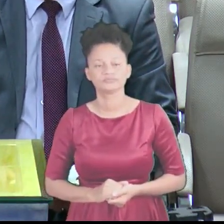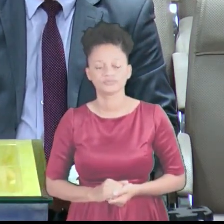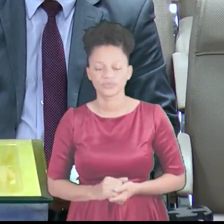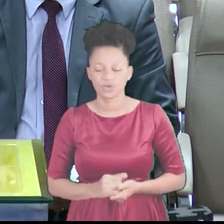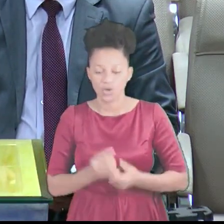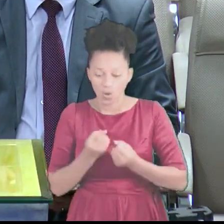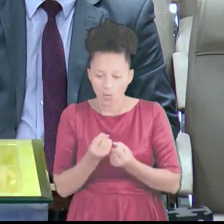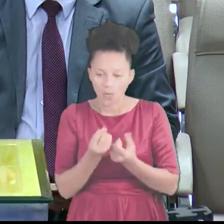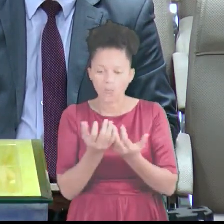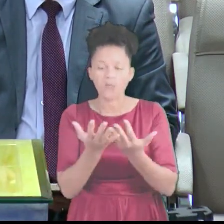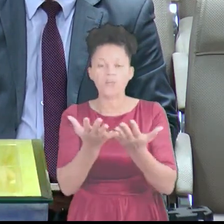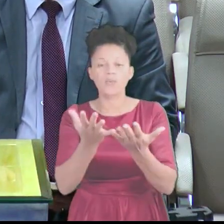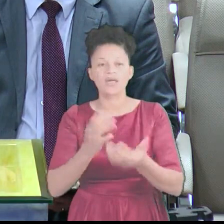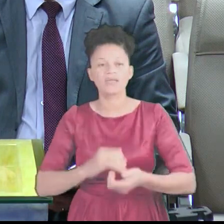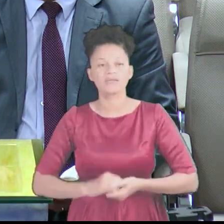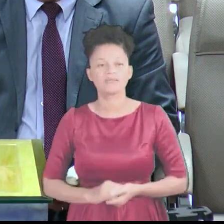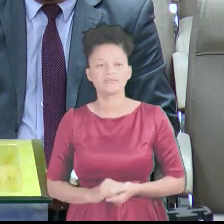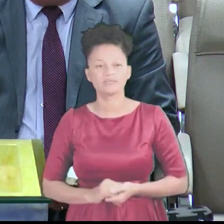Sopra,